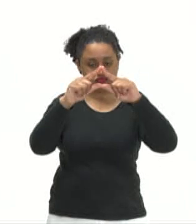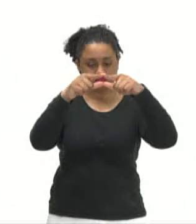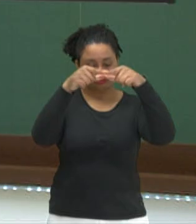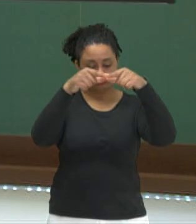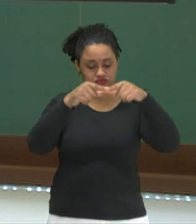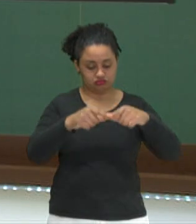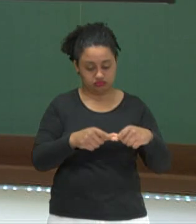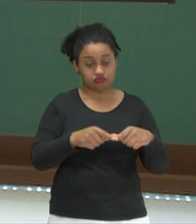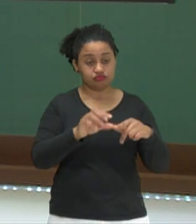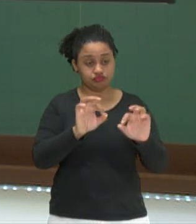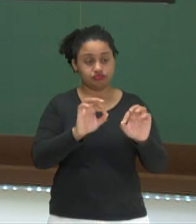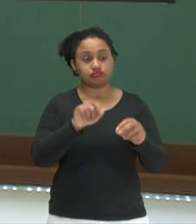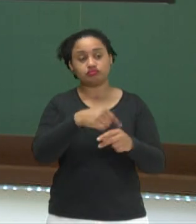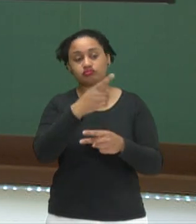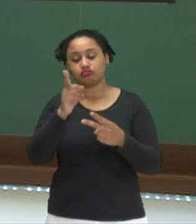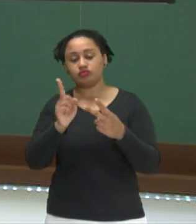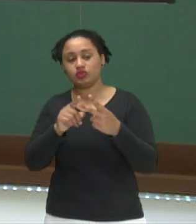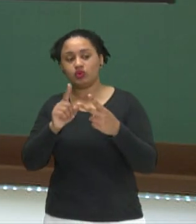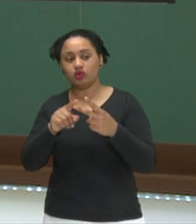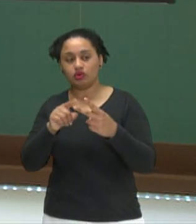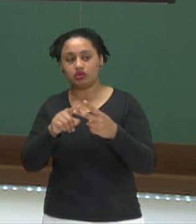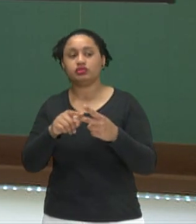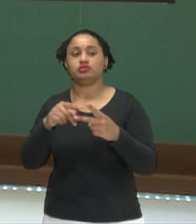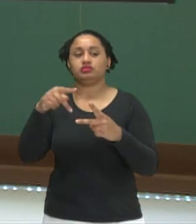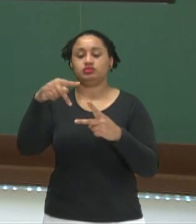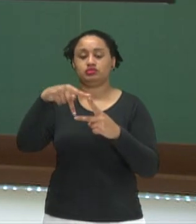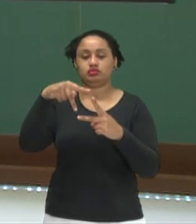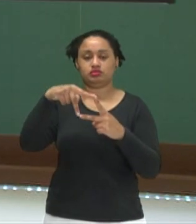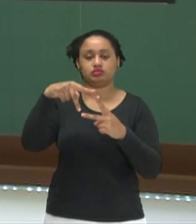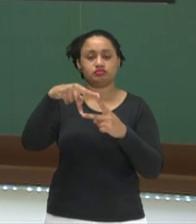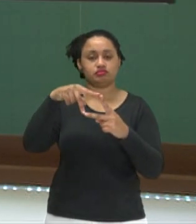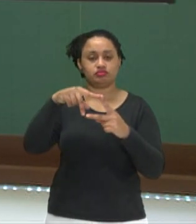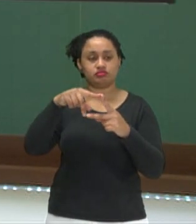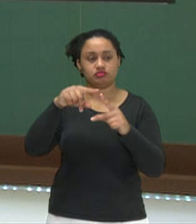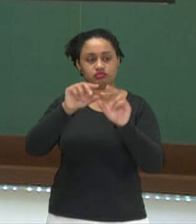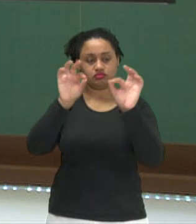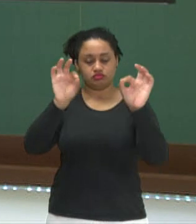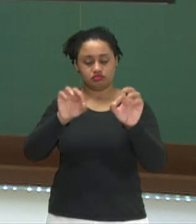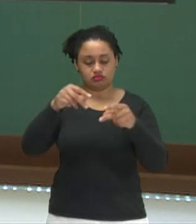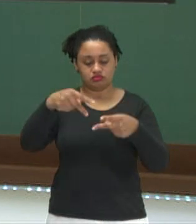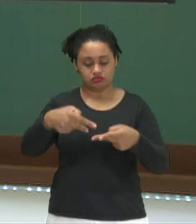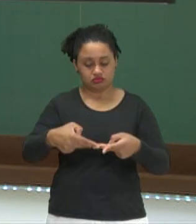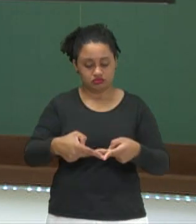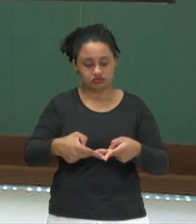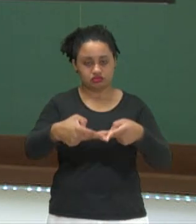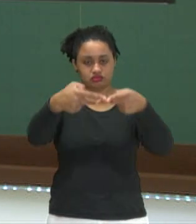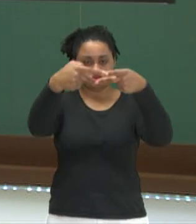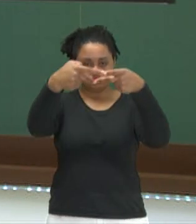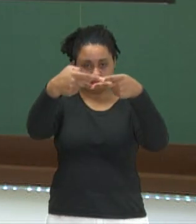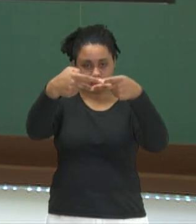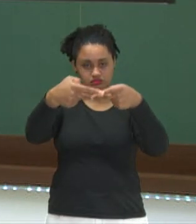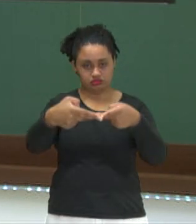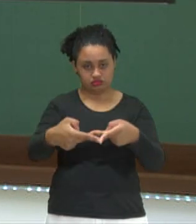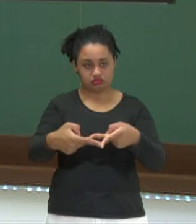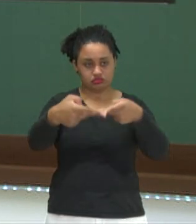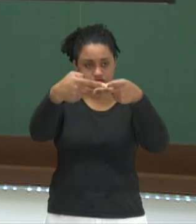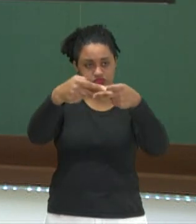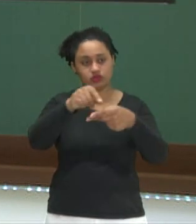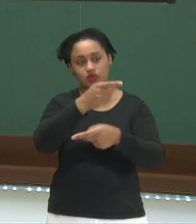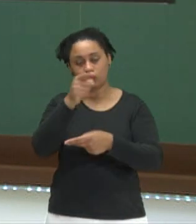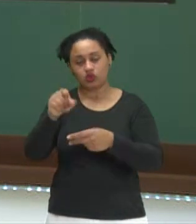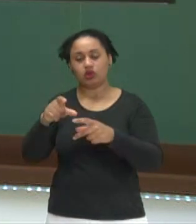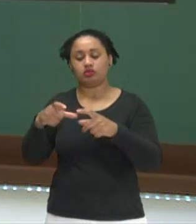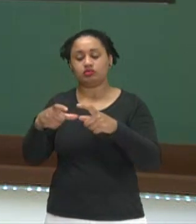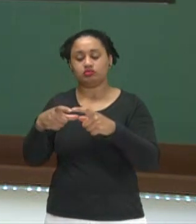prisma triangular. Esse daqui nós vamos ter um quadrado aqui e um quadrado aqui, então nós chamamos de prisma quadrangular.